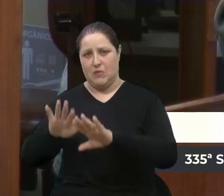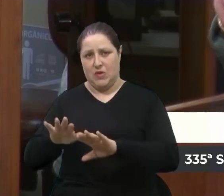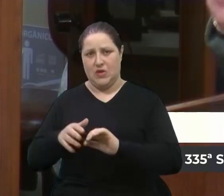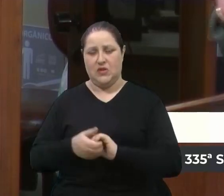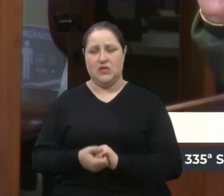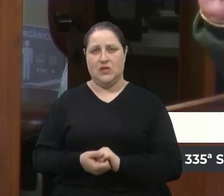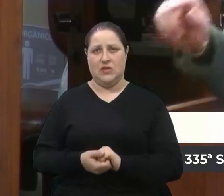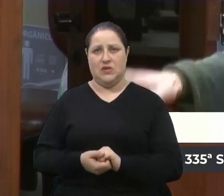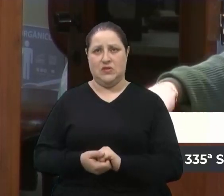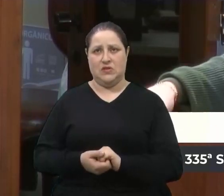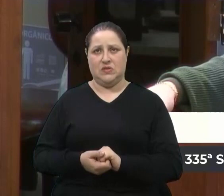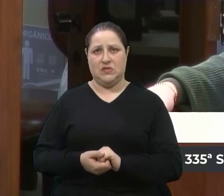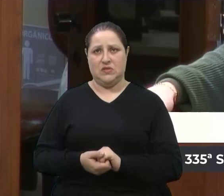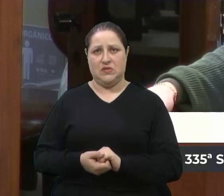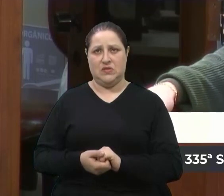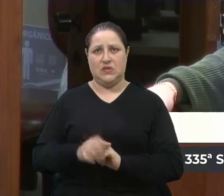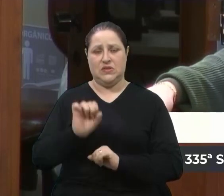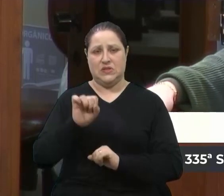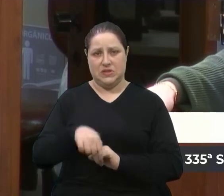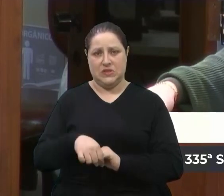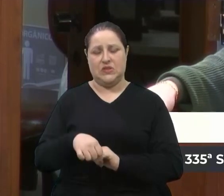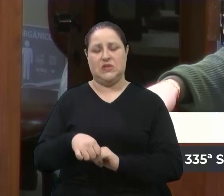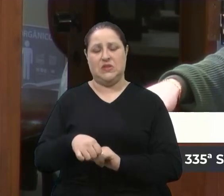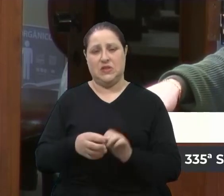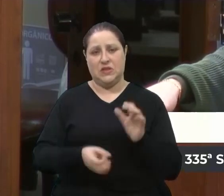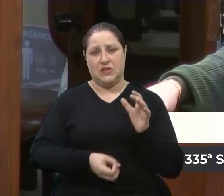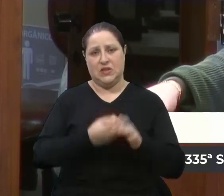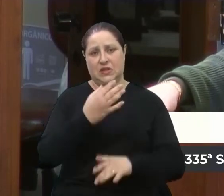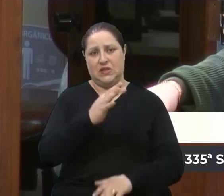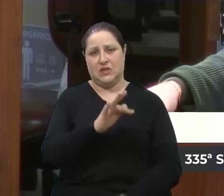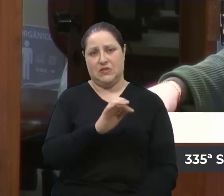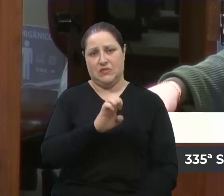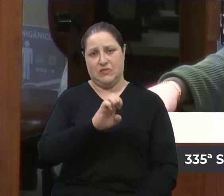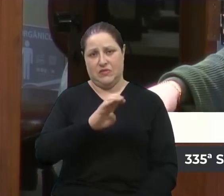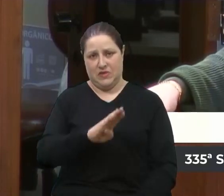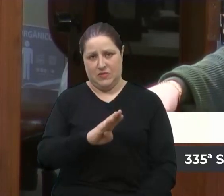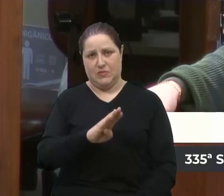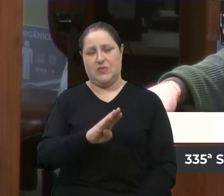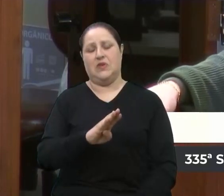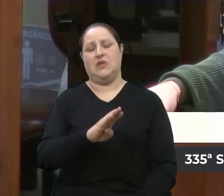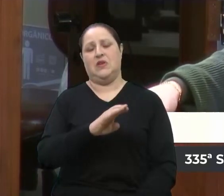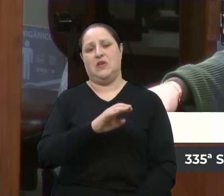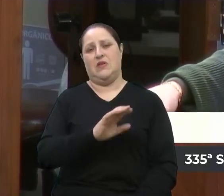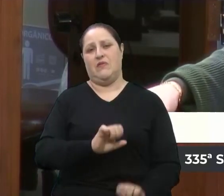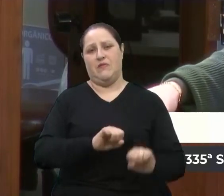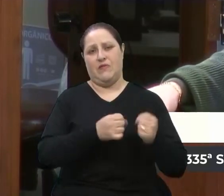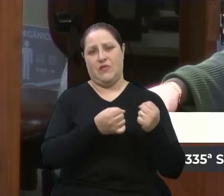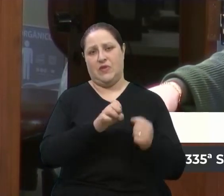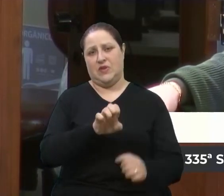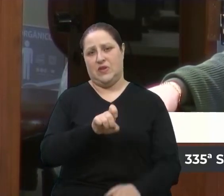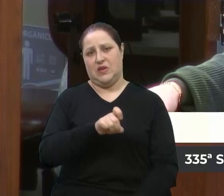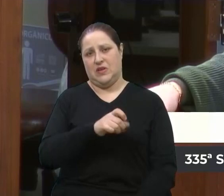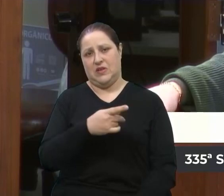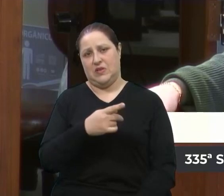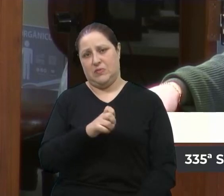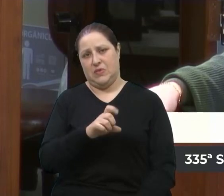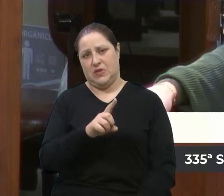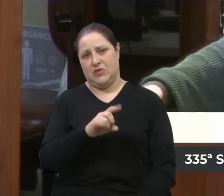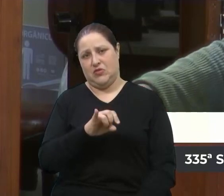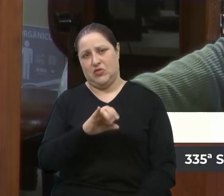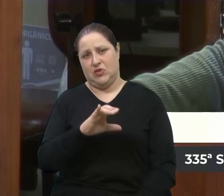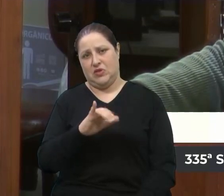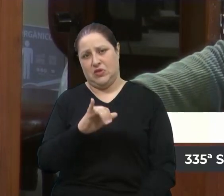vereador, mas sim da criação da FEB, 80 anos de criação da Força Expedicionária Brasileira. Eu